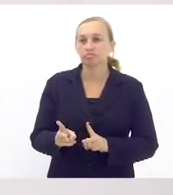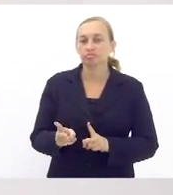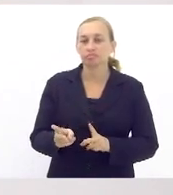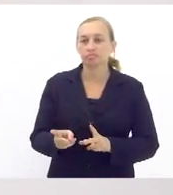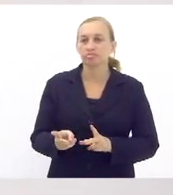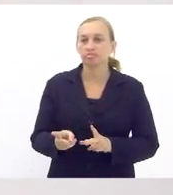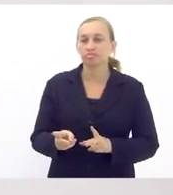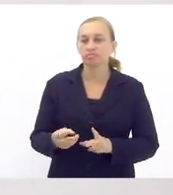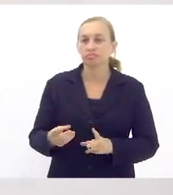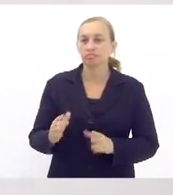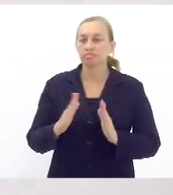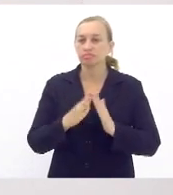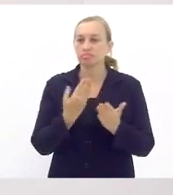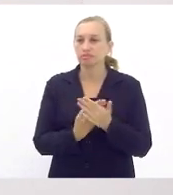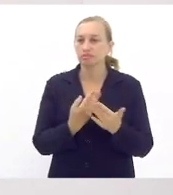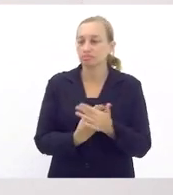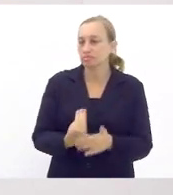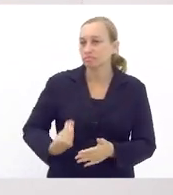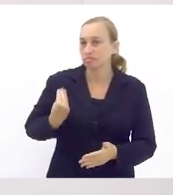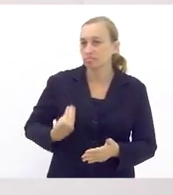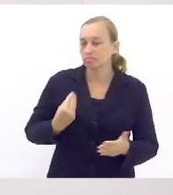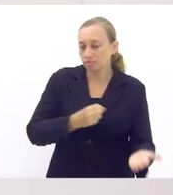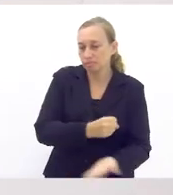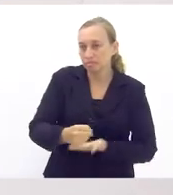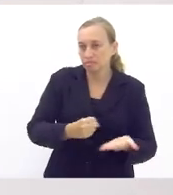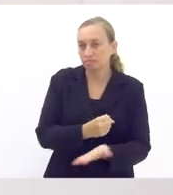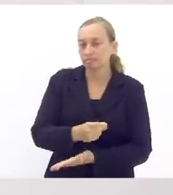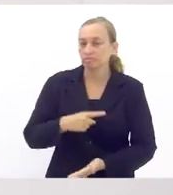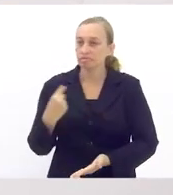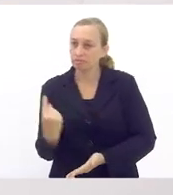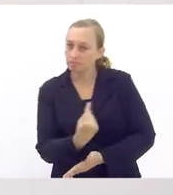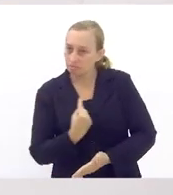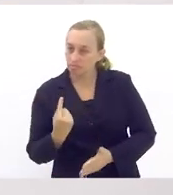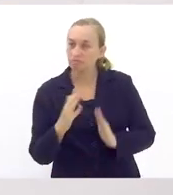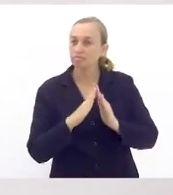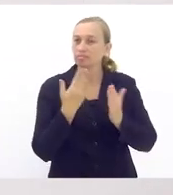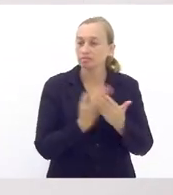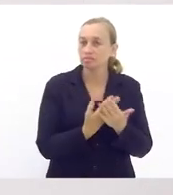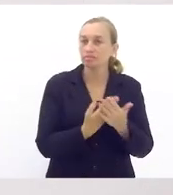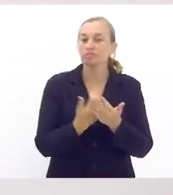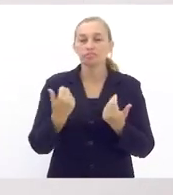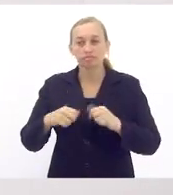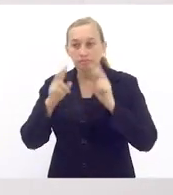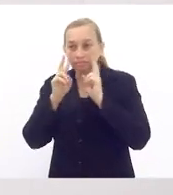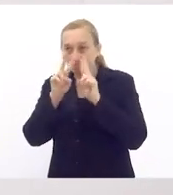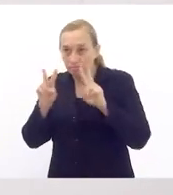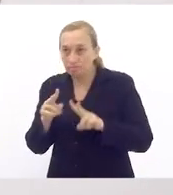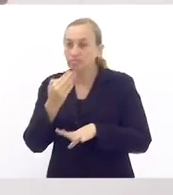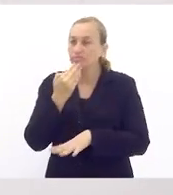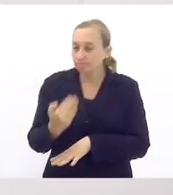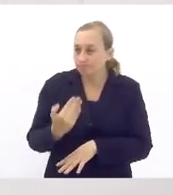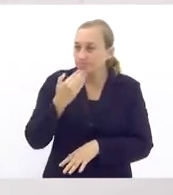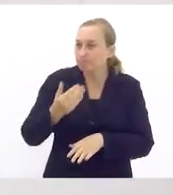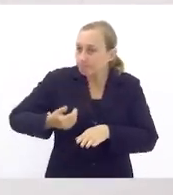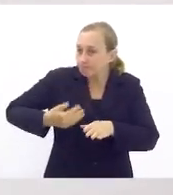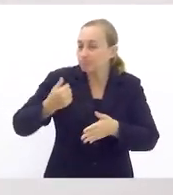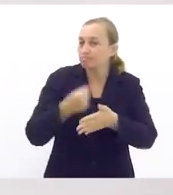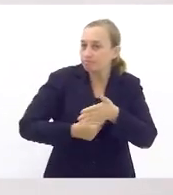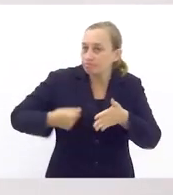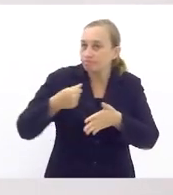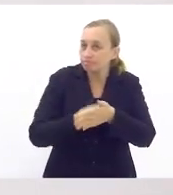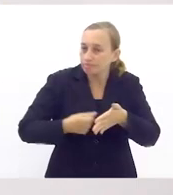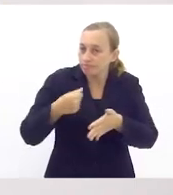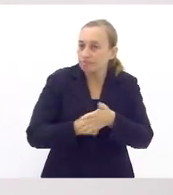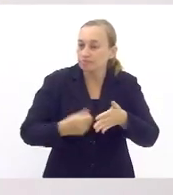nós somos a base dessa escola e nós temos que olhar pedir e lutar por